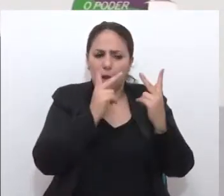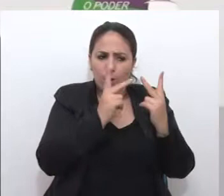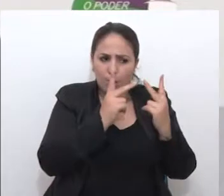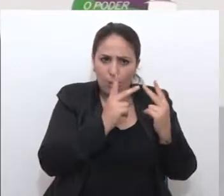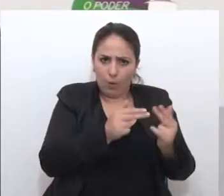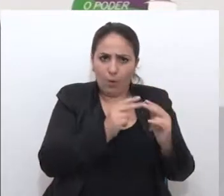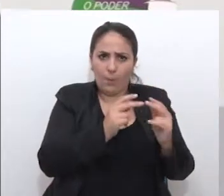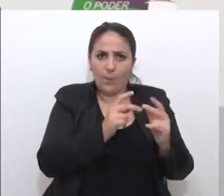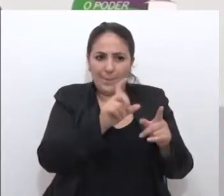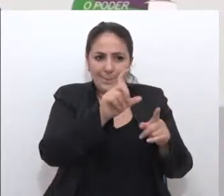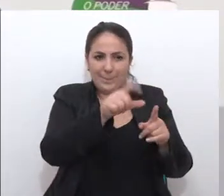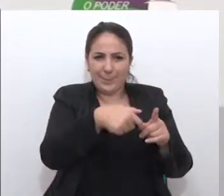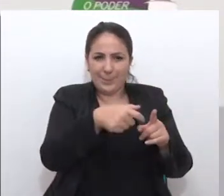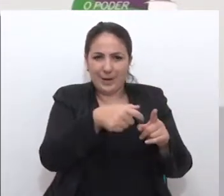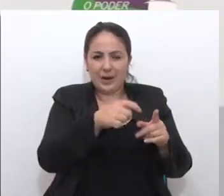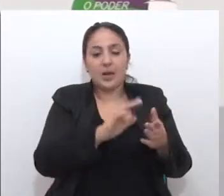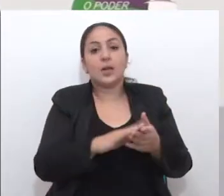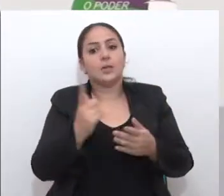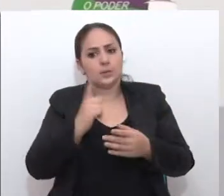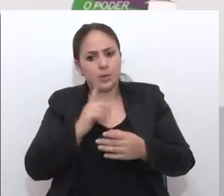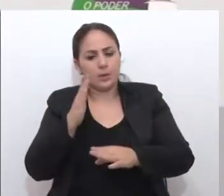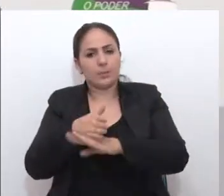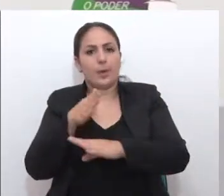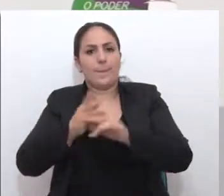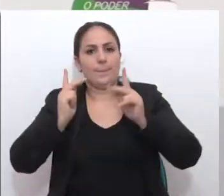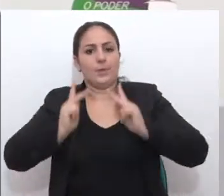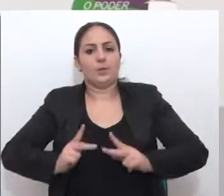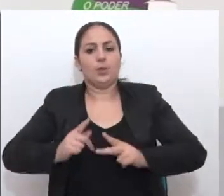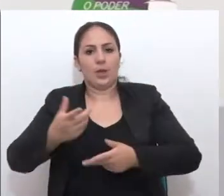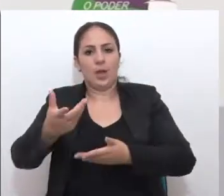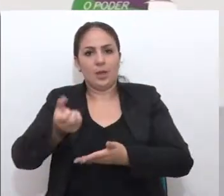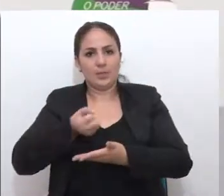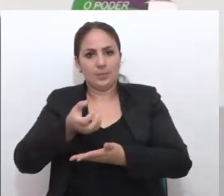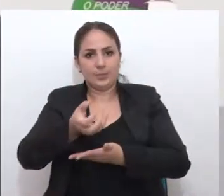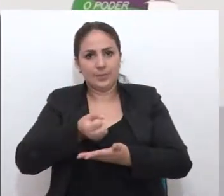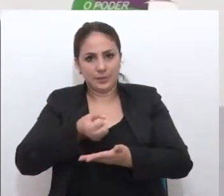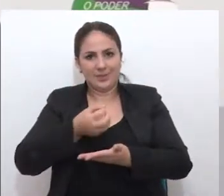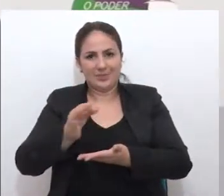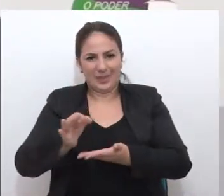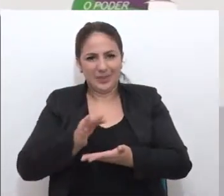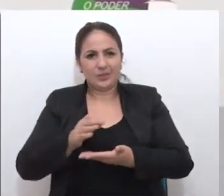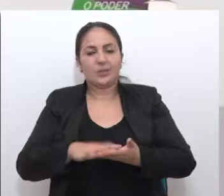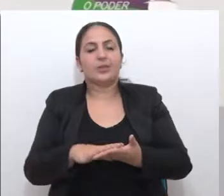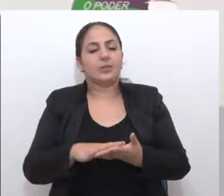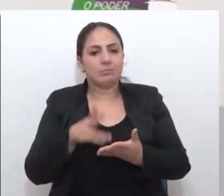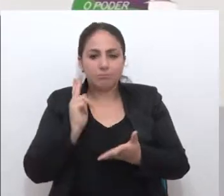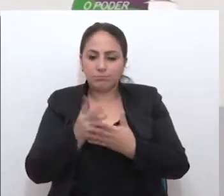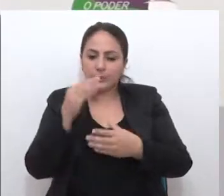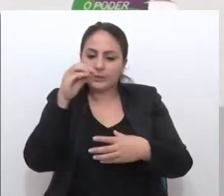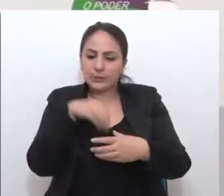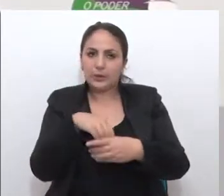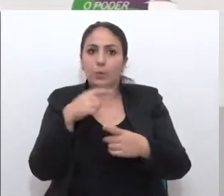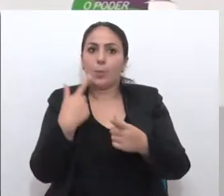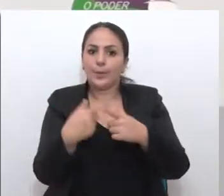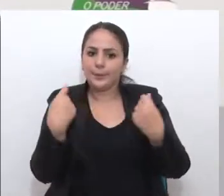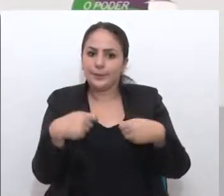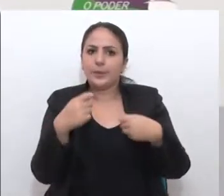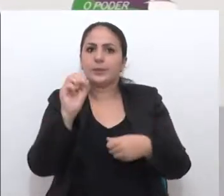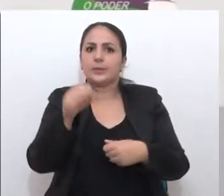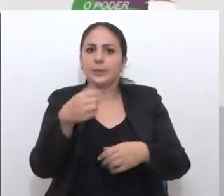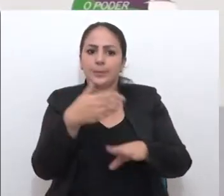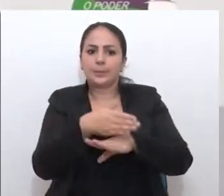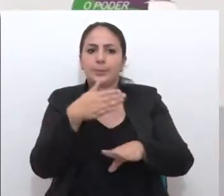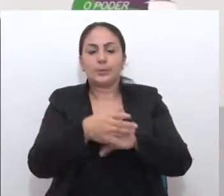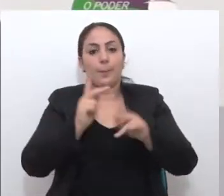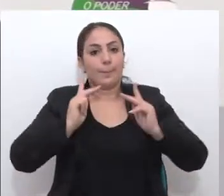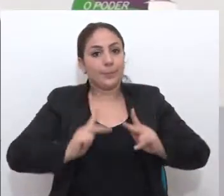com bilhetagem eletrônica, permaneça lá o cobrador de ônibus dentro do coletivo, não só pela questão da manutenção do trabalho, mas porque